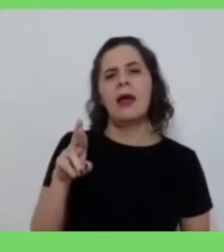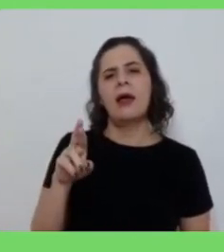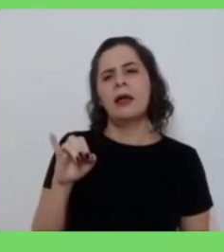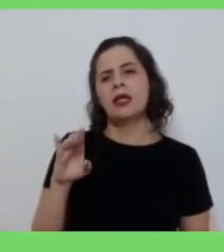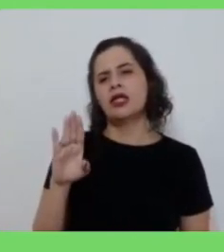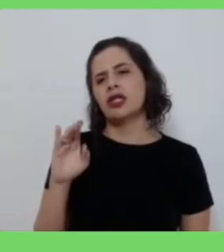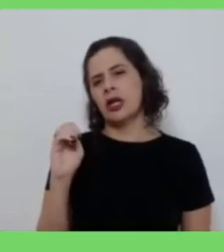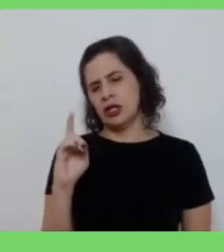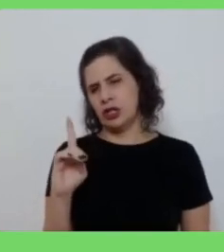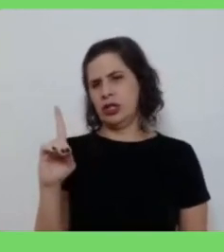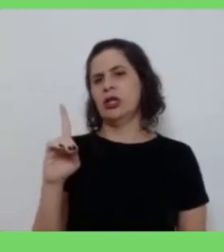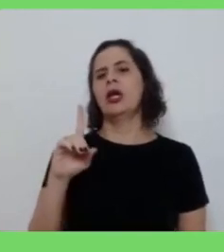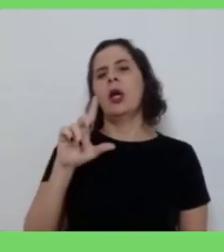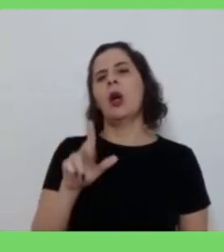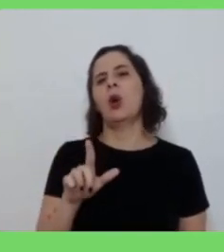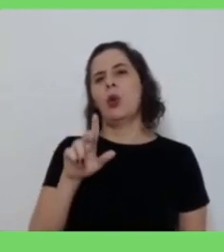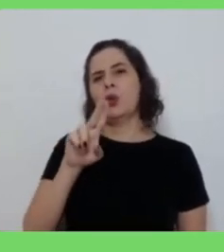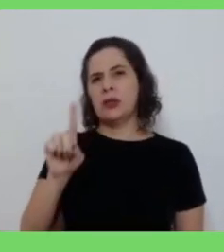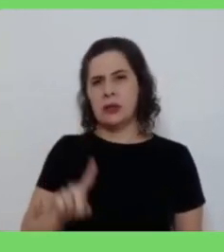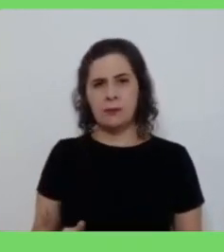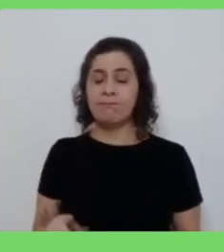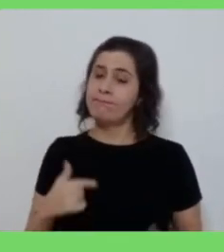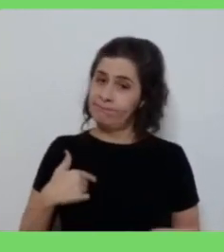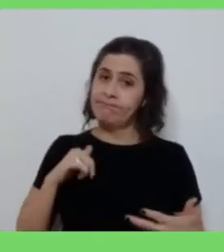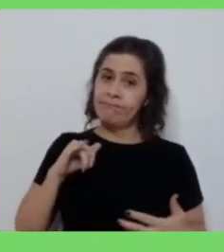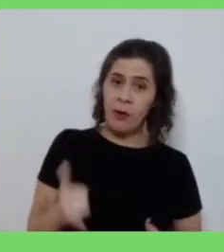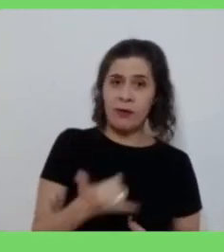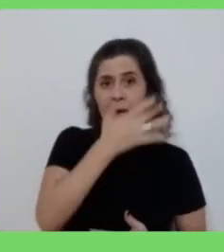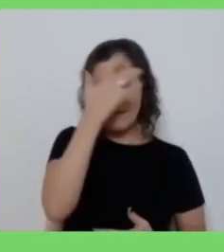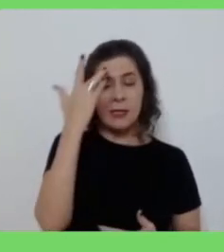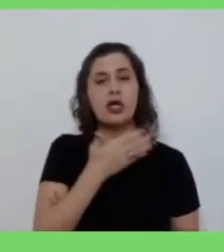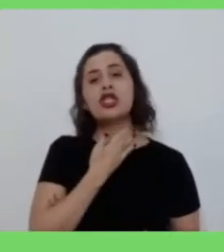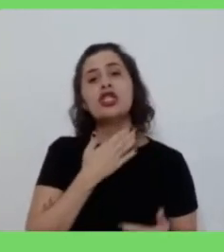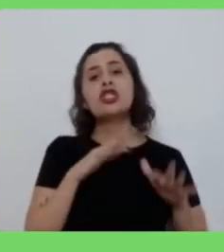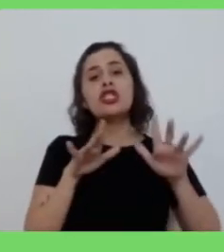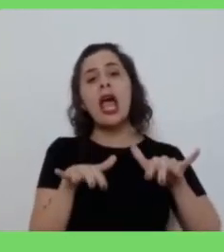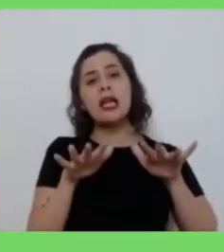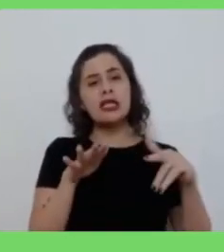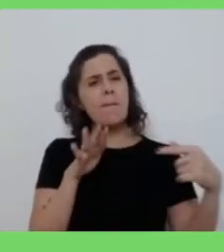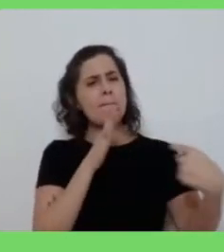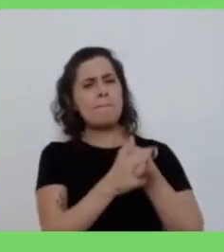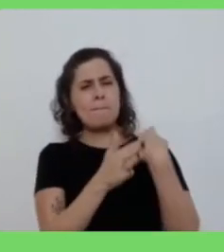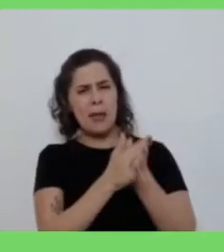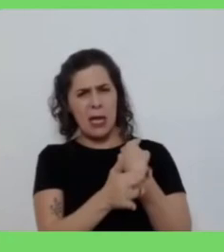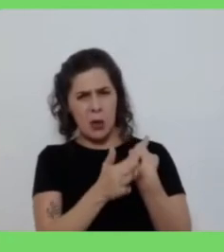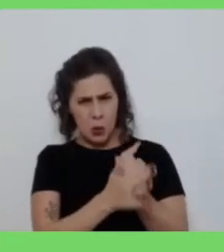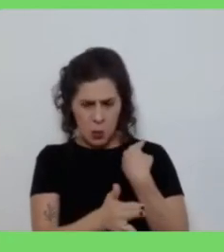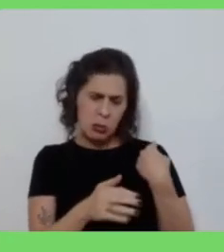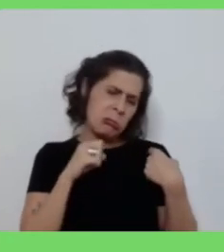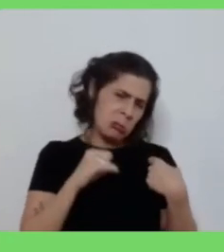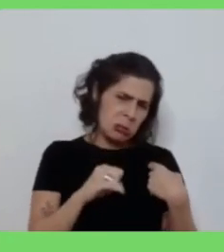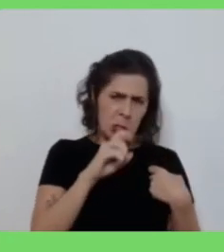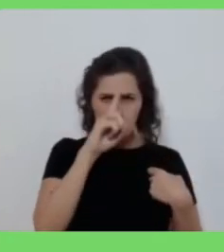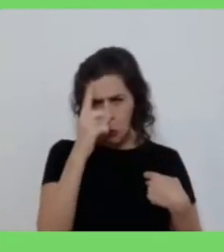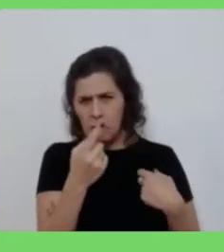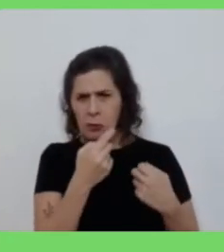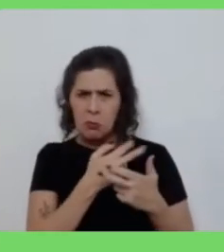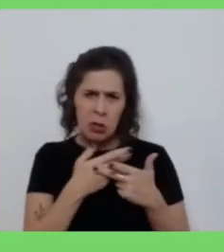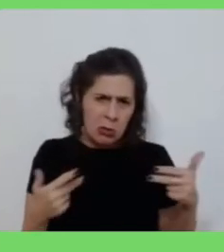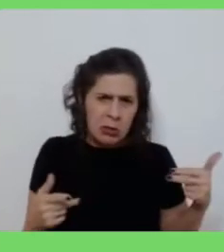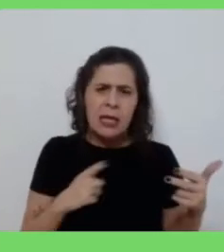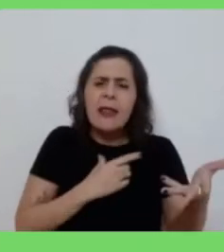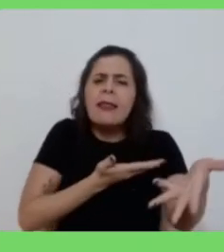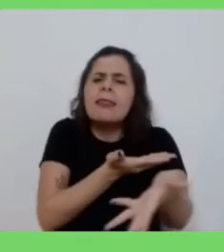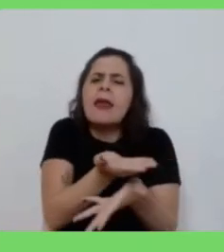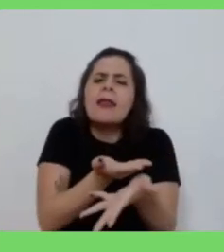luz então gente quero aproveitar aí a galera do chat façam pergunta se vocês tiverem qualquer dúvida tá que é bastante importante eu gosto de interatividade aqui em lives